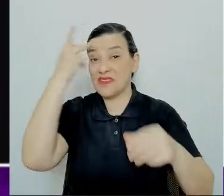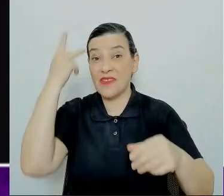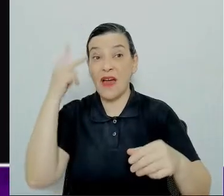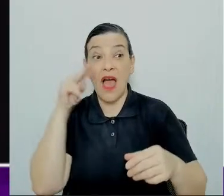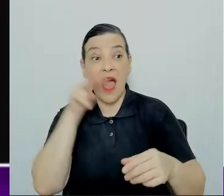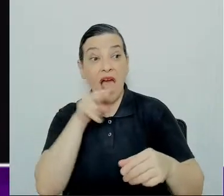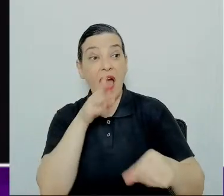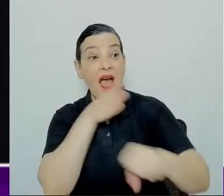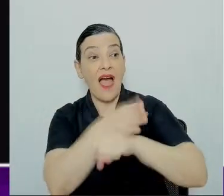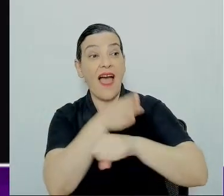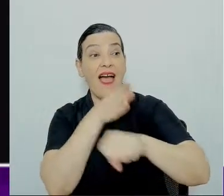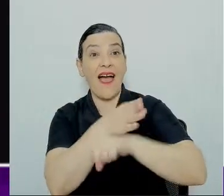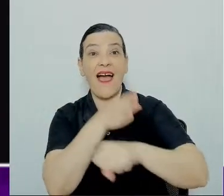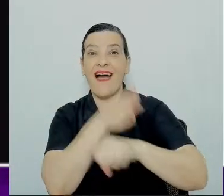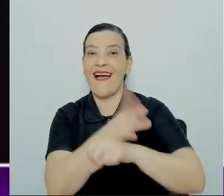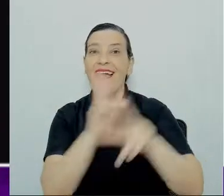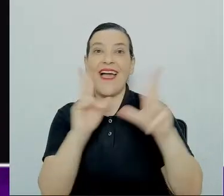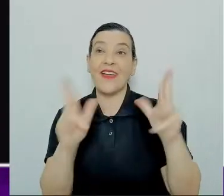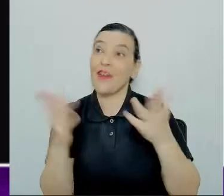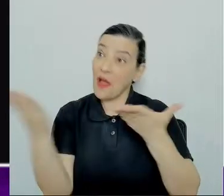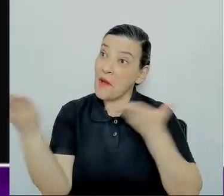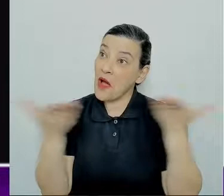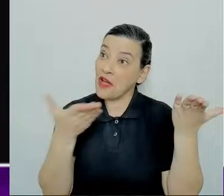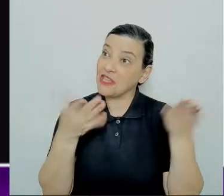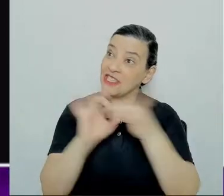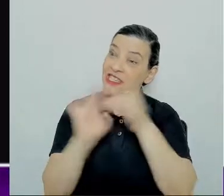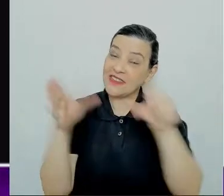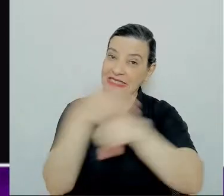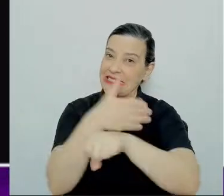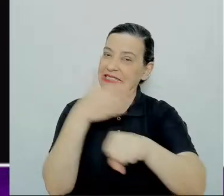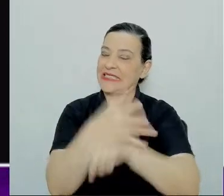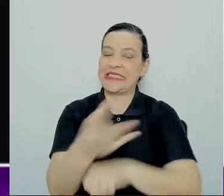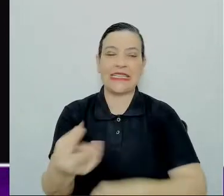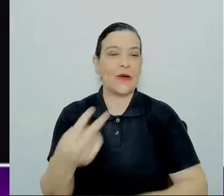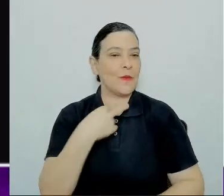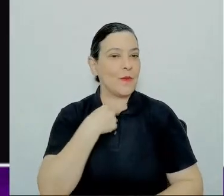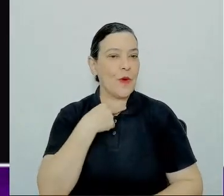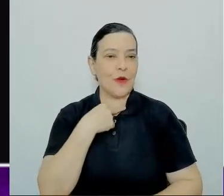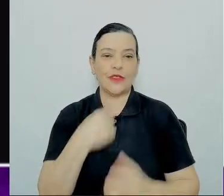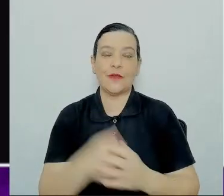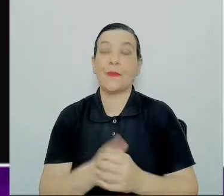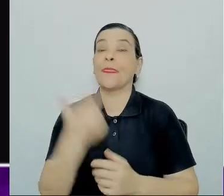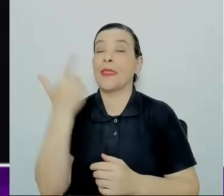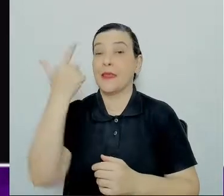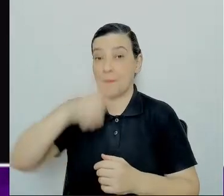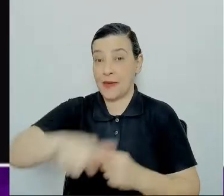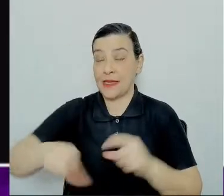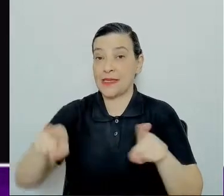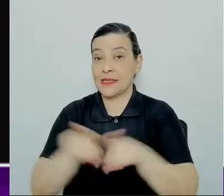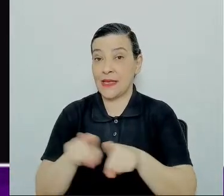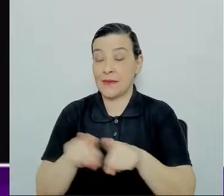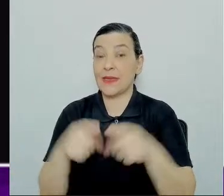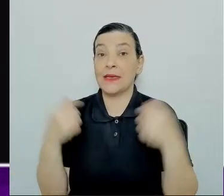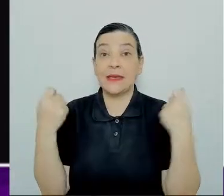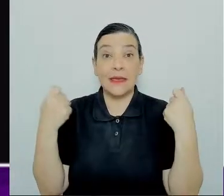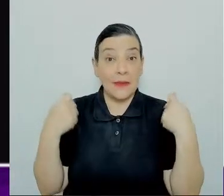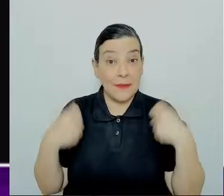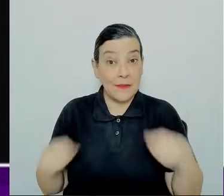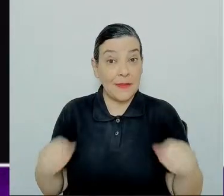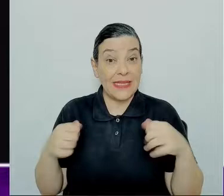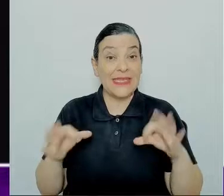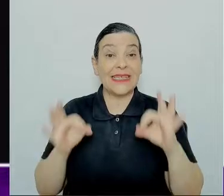Oi, estou aqui. Isso não pode acontecer em nenhuma hipótese. Outra coisa, você precisa garantir que